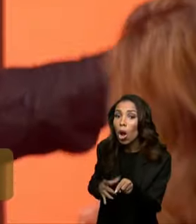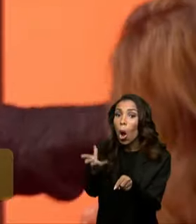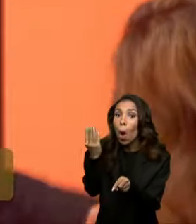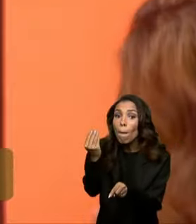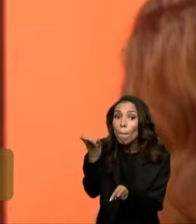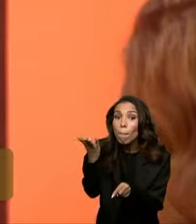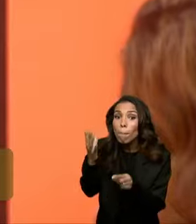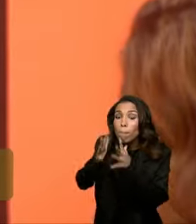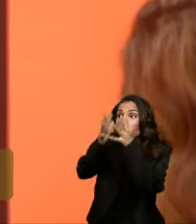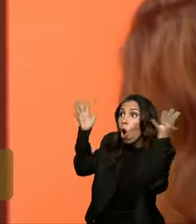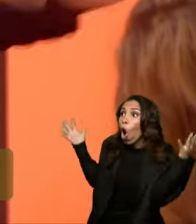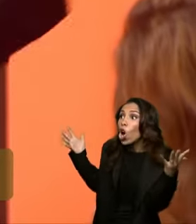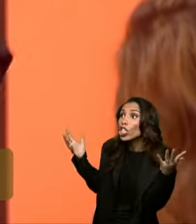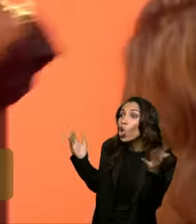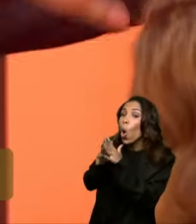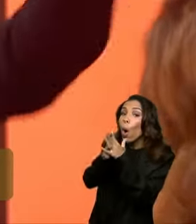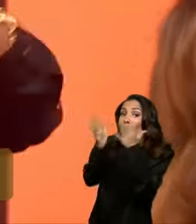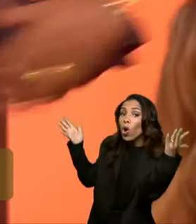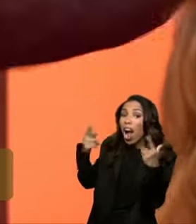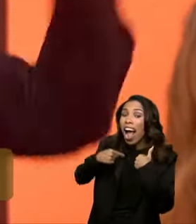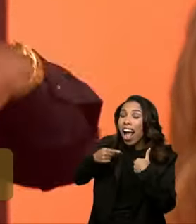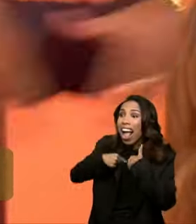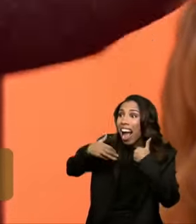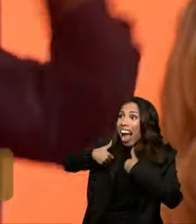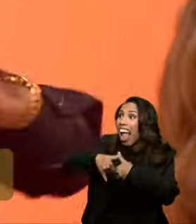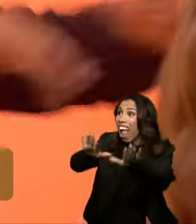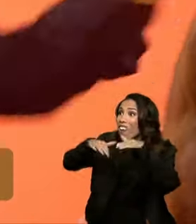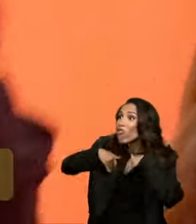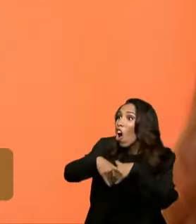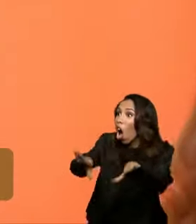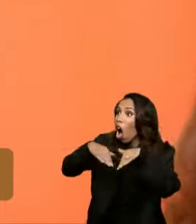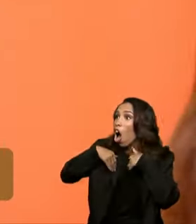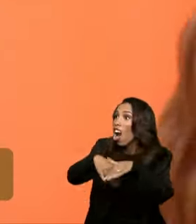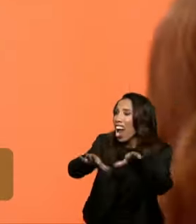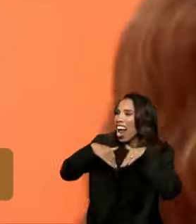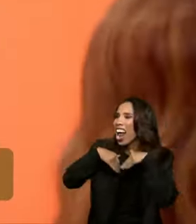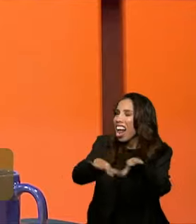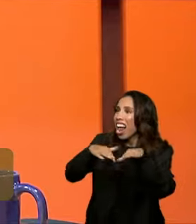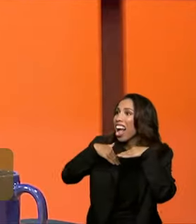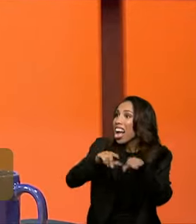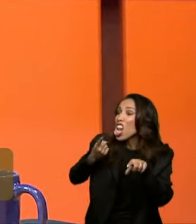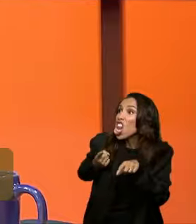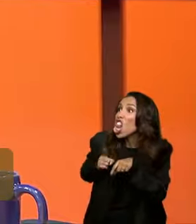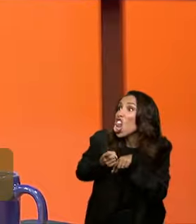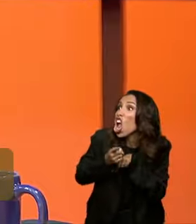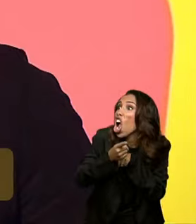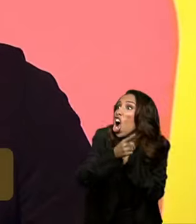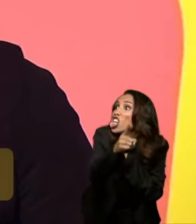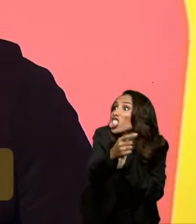Muito, porque eu vou pra longe,